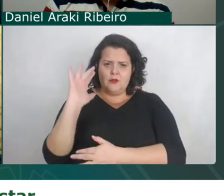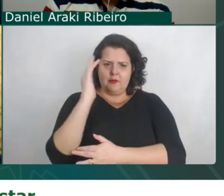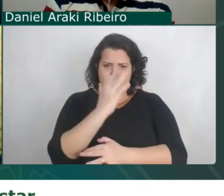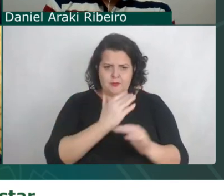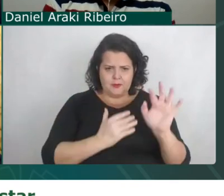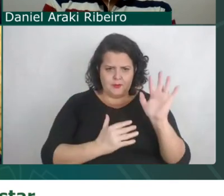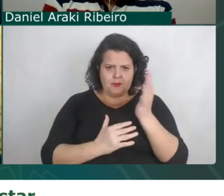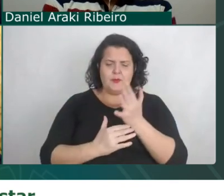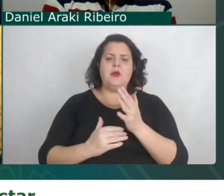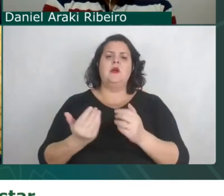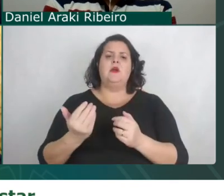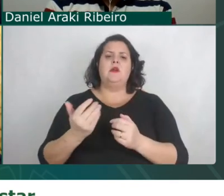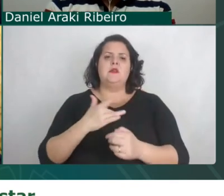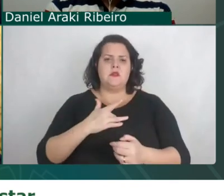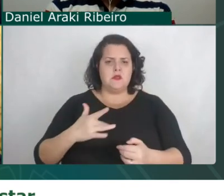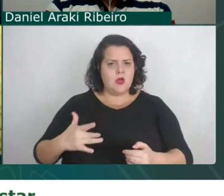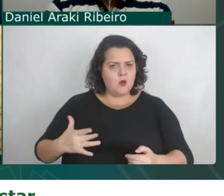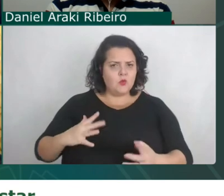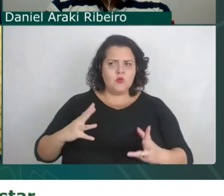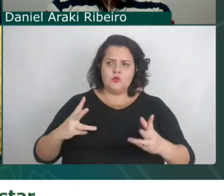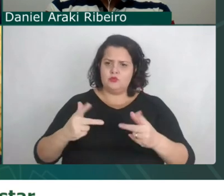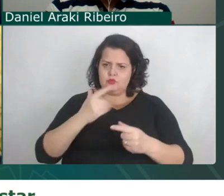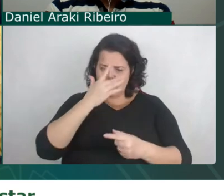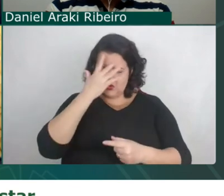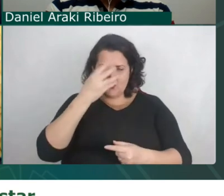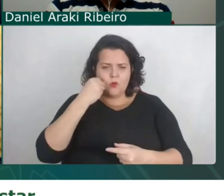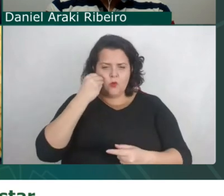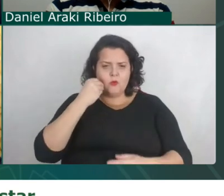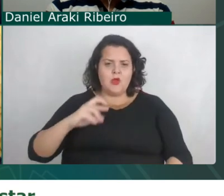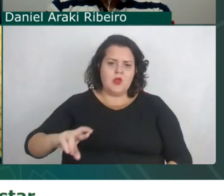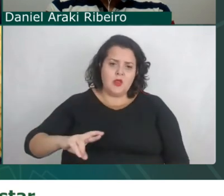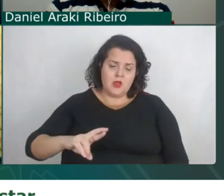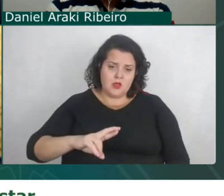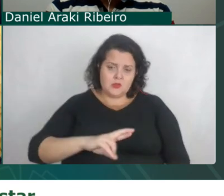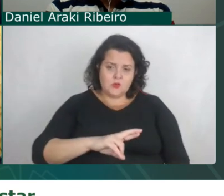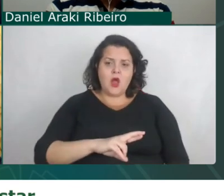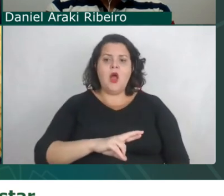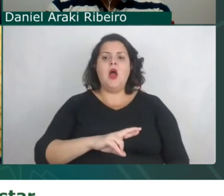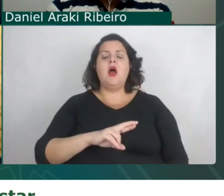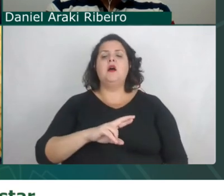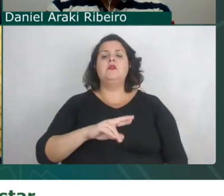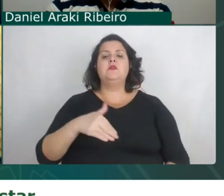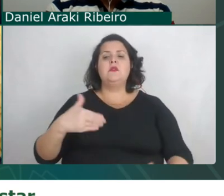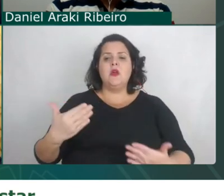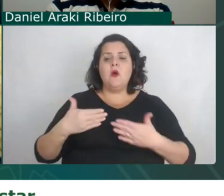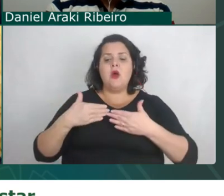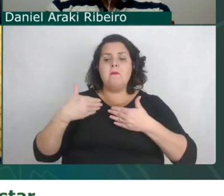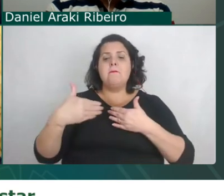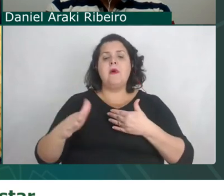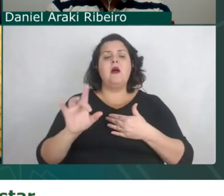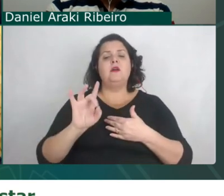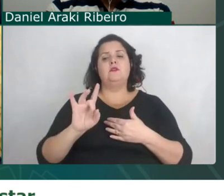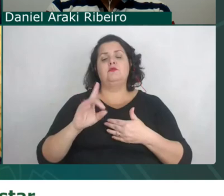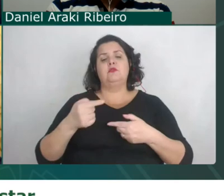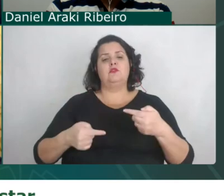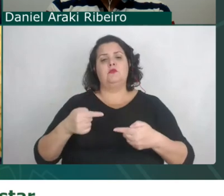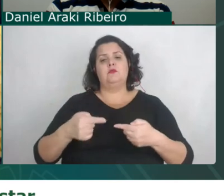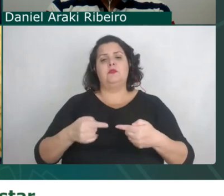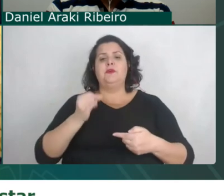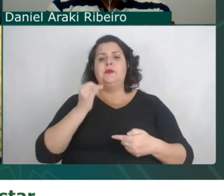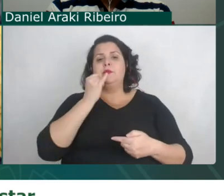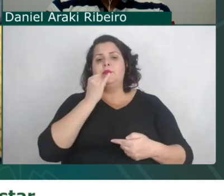saúde pública, a parte experimental com ratos, a questão agora, e além, né, de políticas públicas, porque todo fármaco, vamos